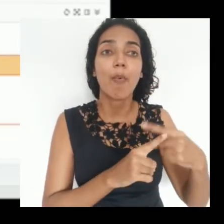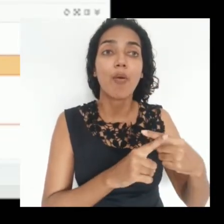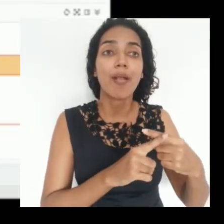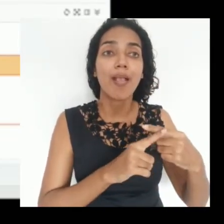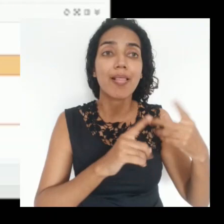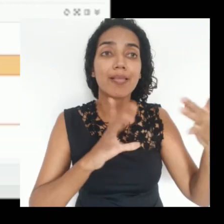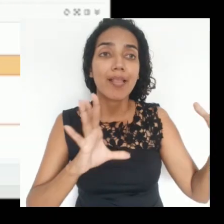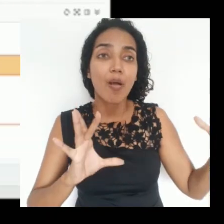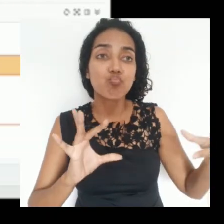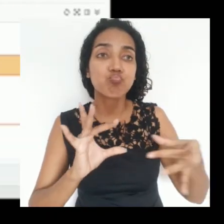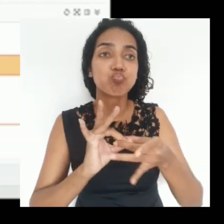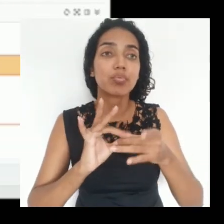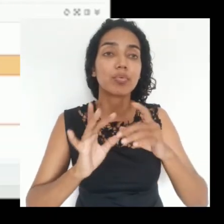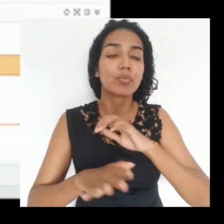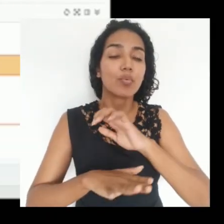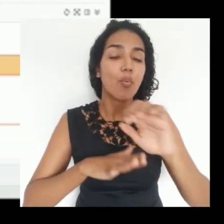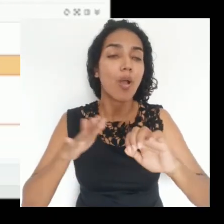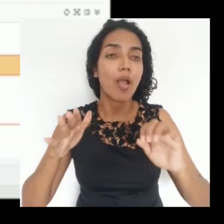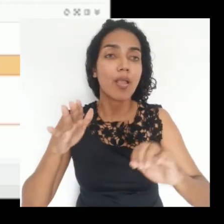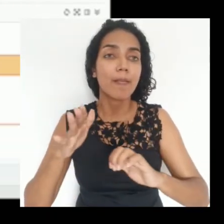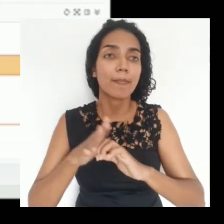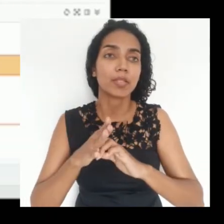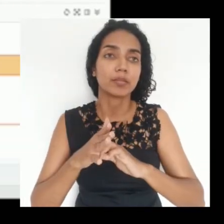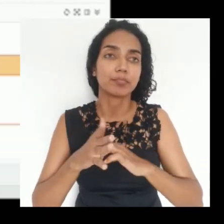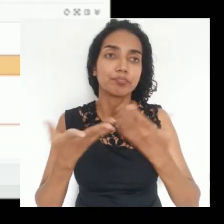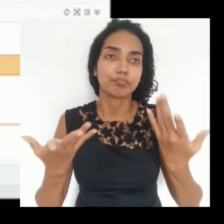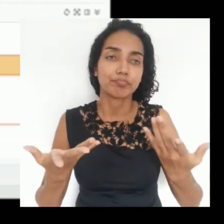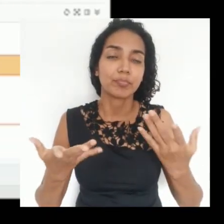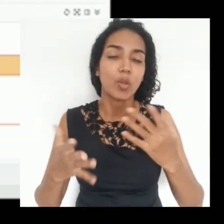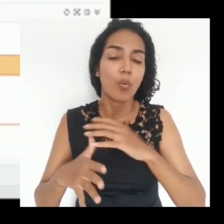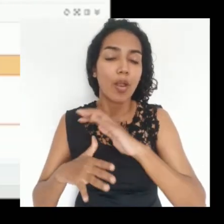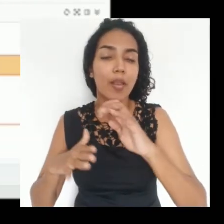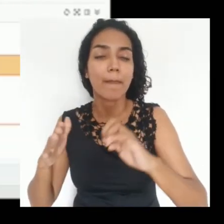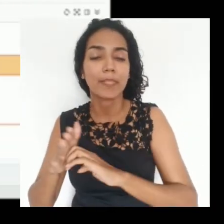e uma empresa pode ter N departamentos, ou seja, eu posso ter